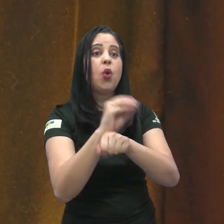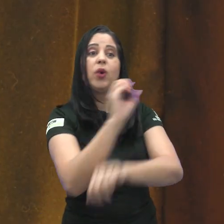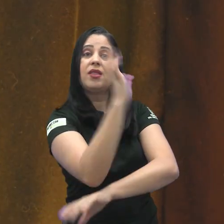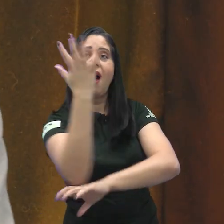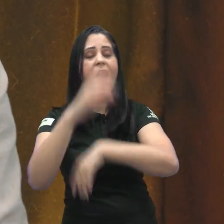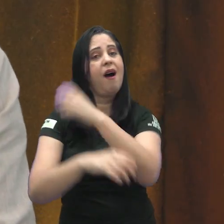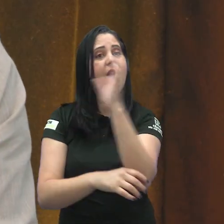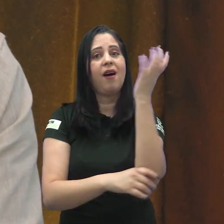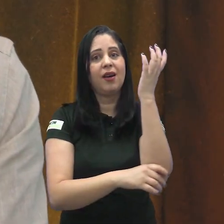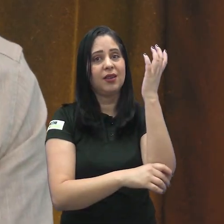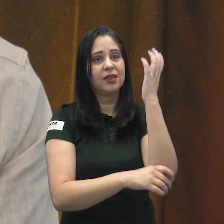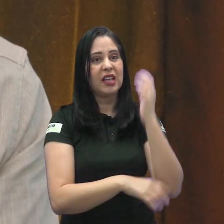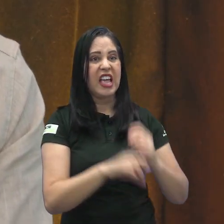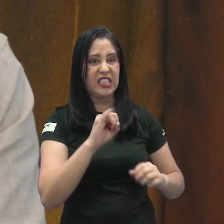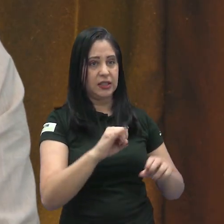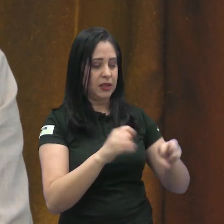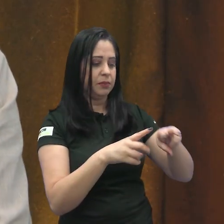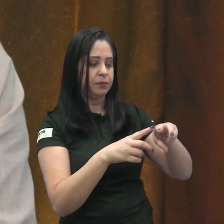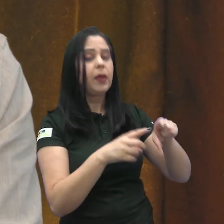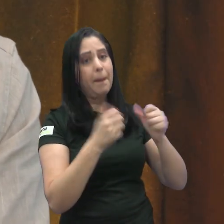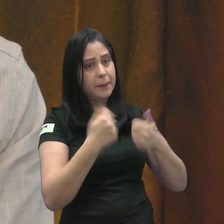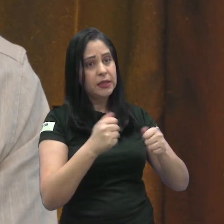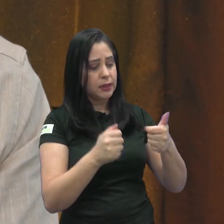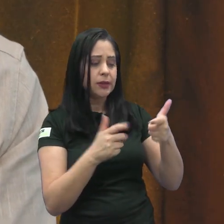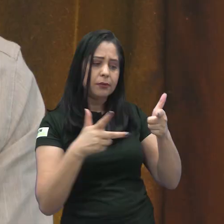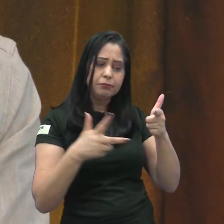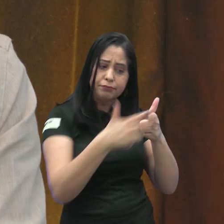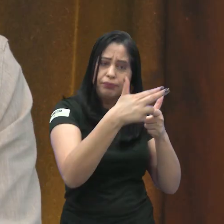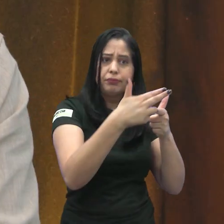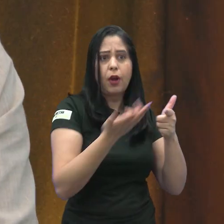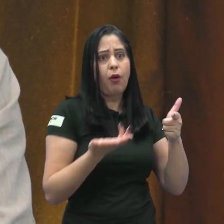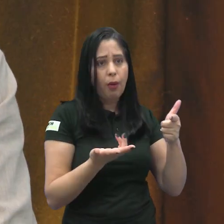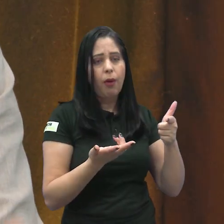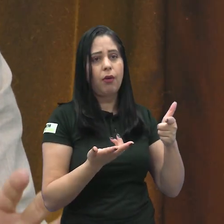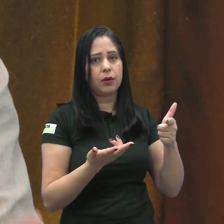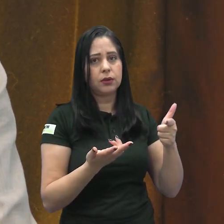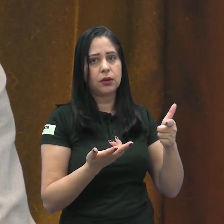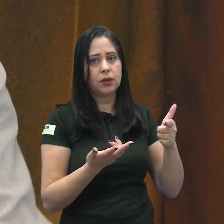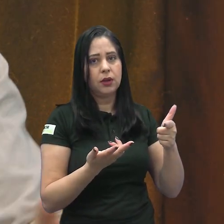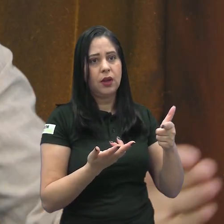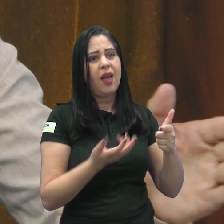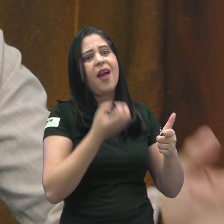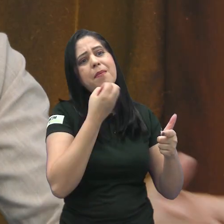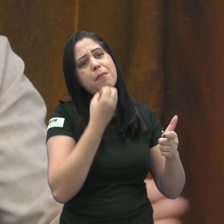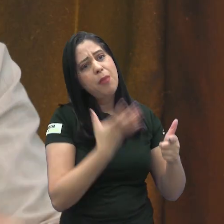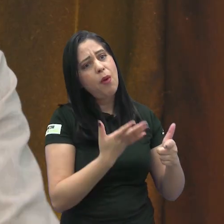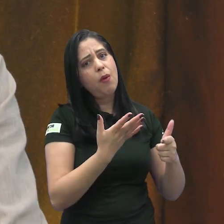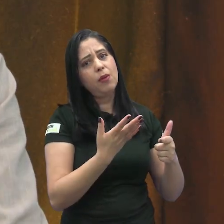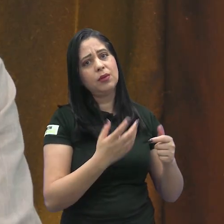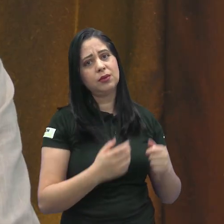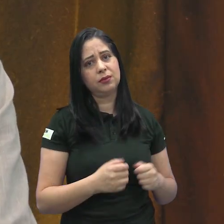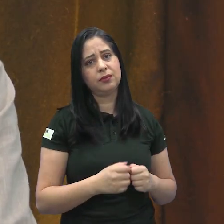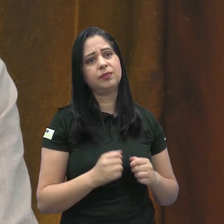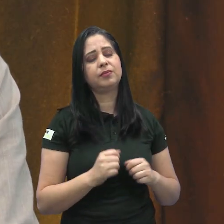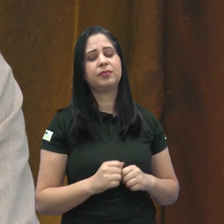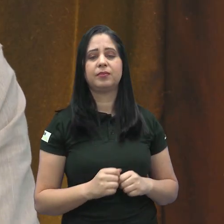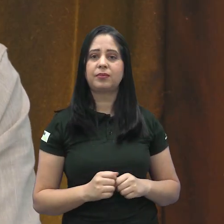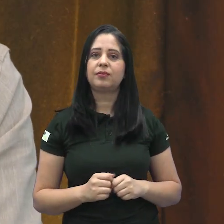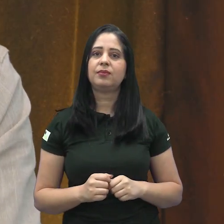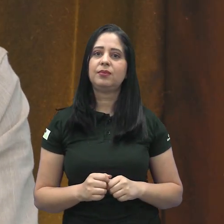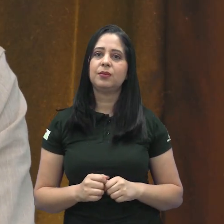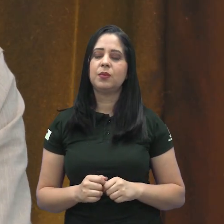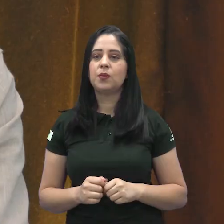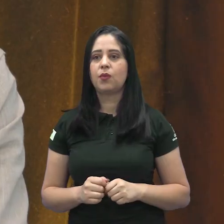ambiente. Adote, se puder, adote um animalzinho, castra ele para não procriar mais, tal. Sim. Adote, né? Vai fazer bem e vai